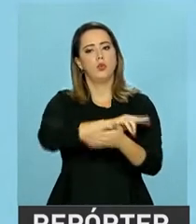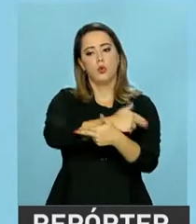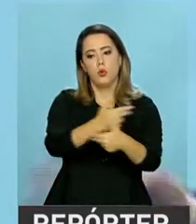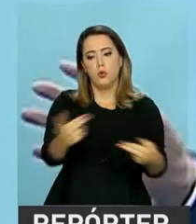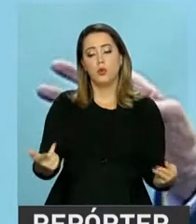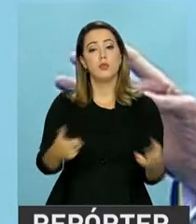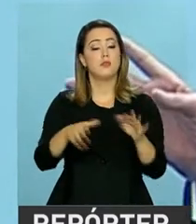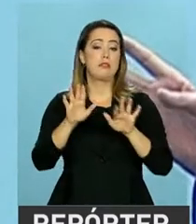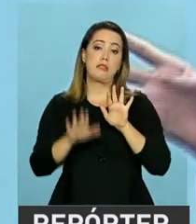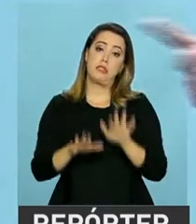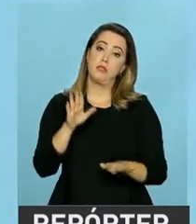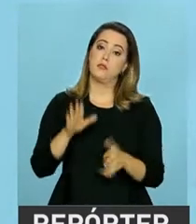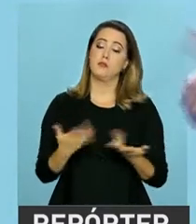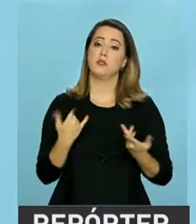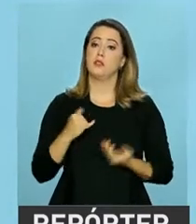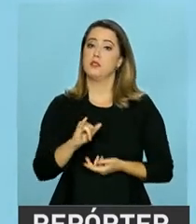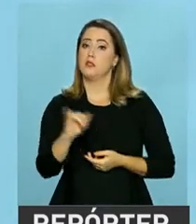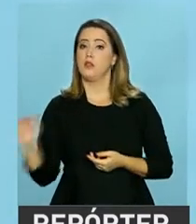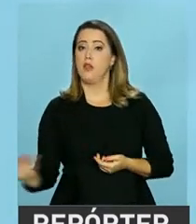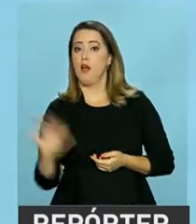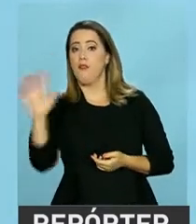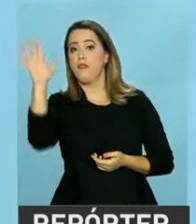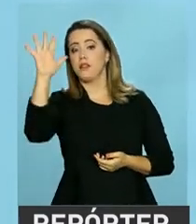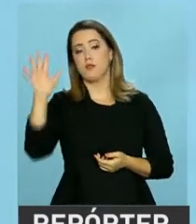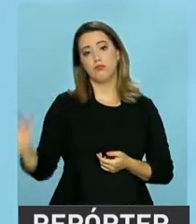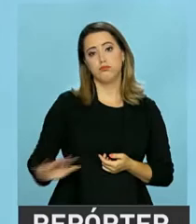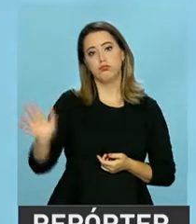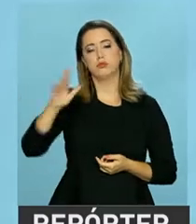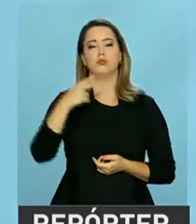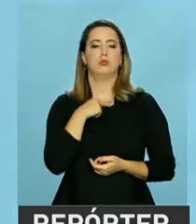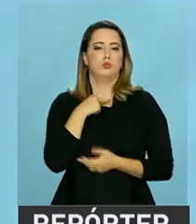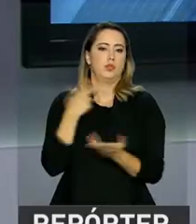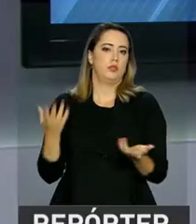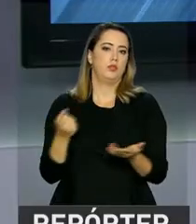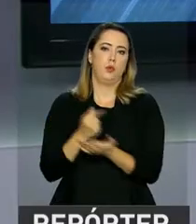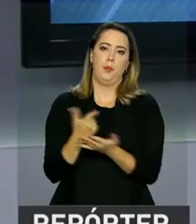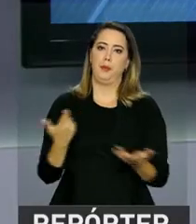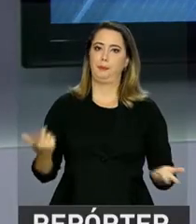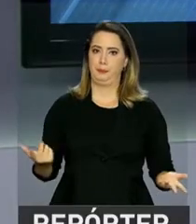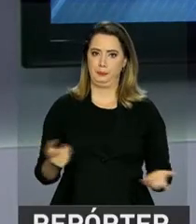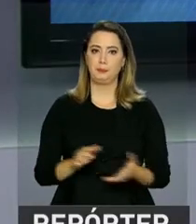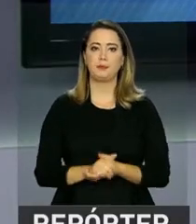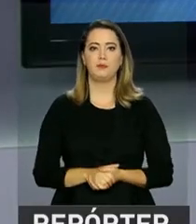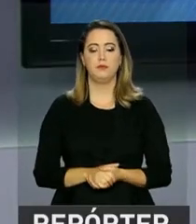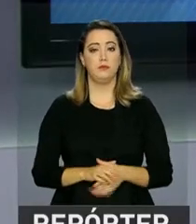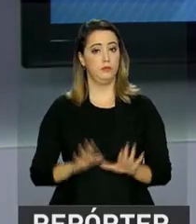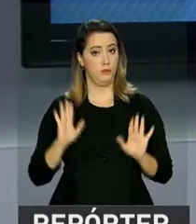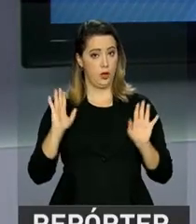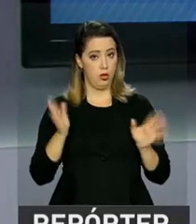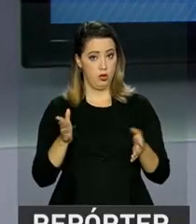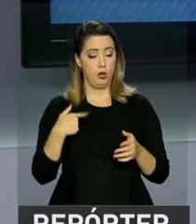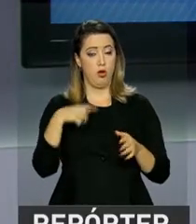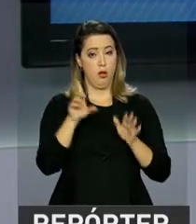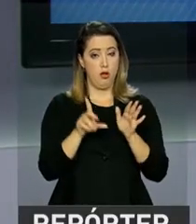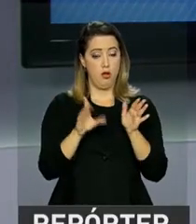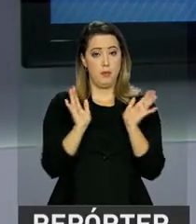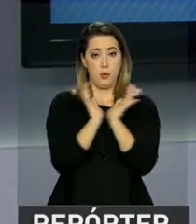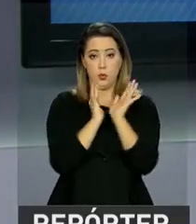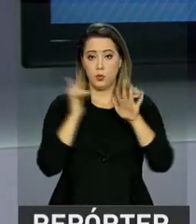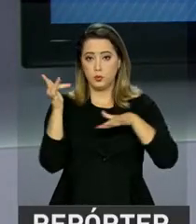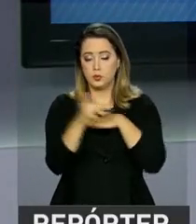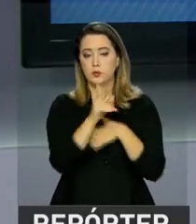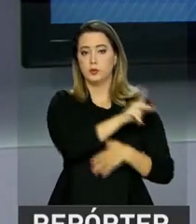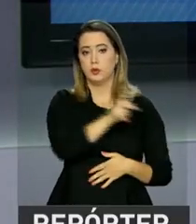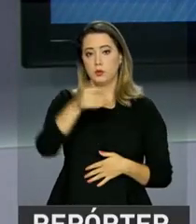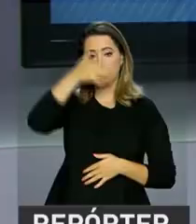produtos que talvez, se inflação houvesse, eu não poderia. E há pouco, pelas redes sociais, o